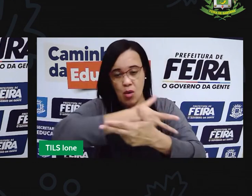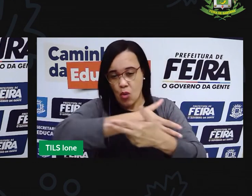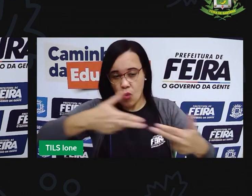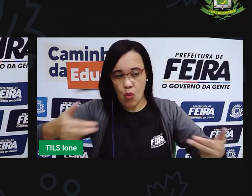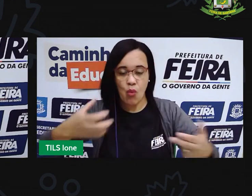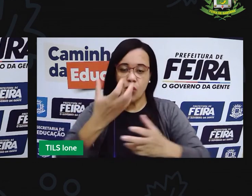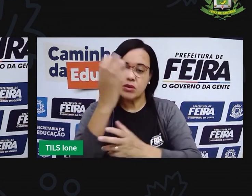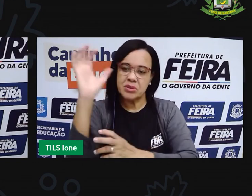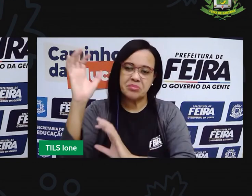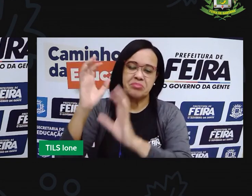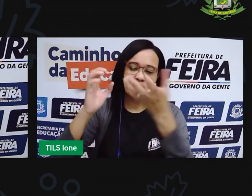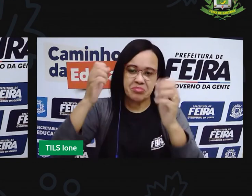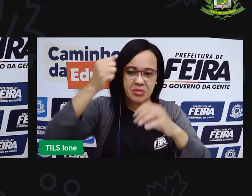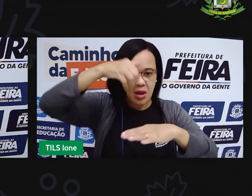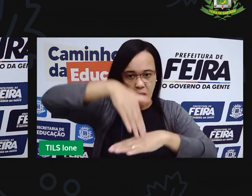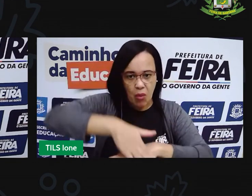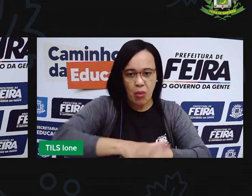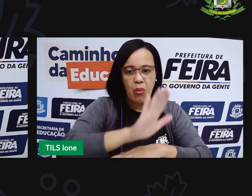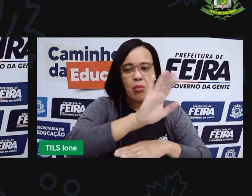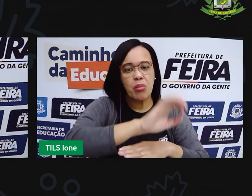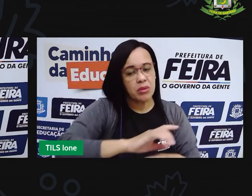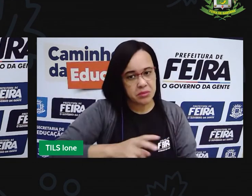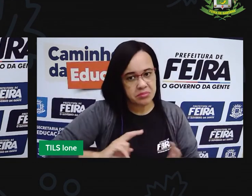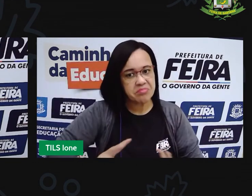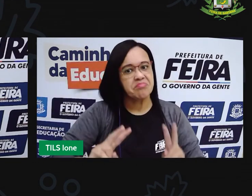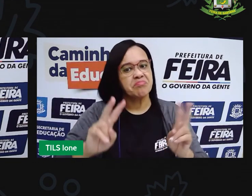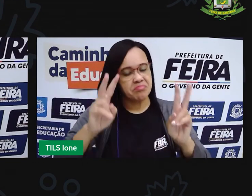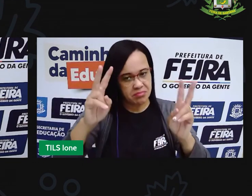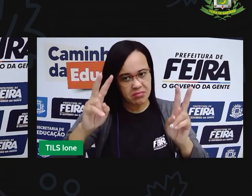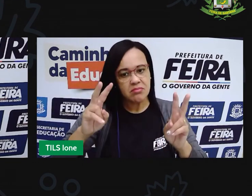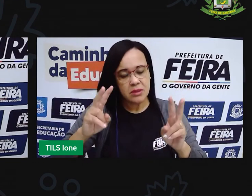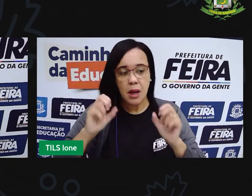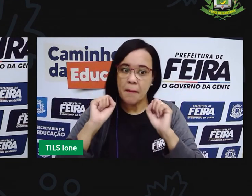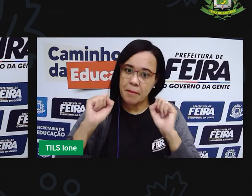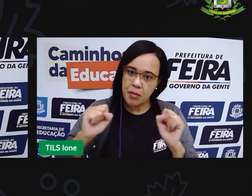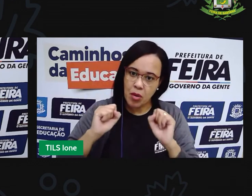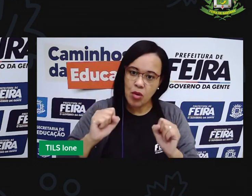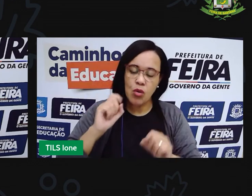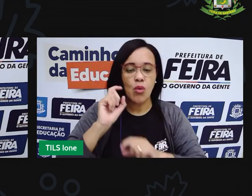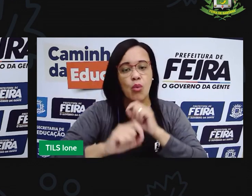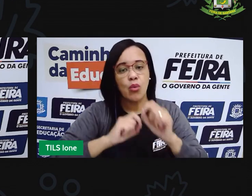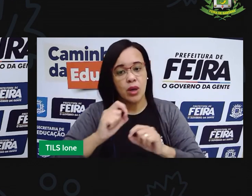pode adotar medidas como reduzir o consumo, repensar,